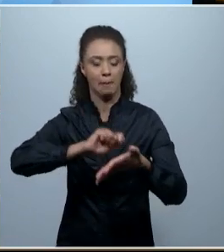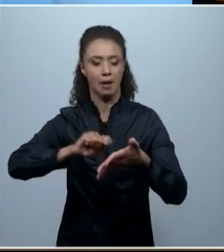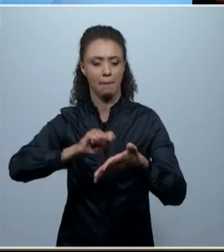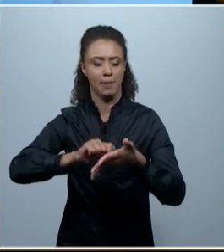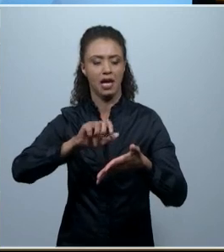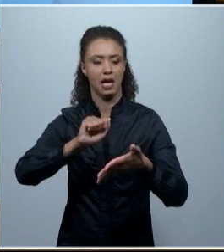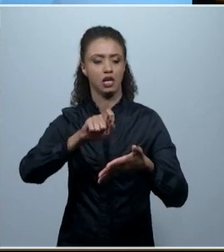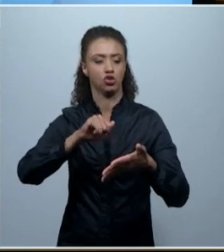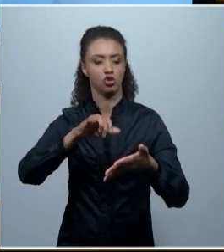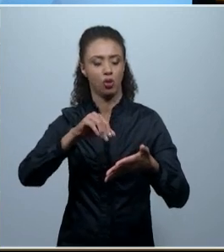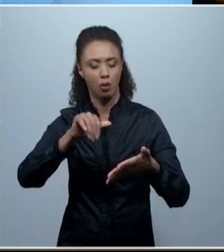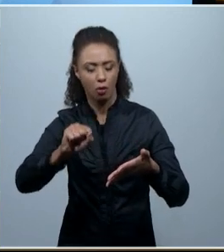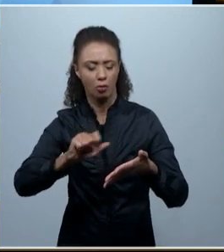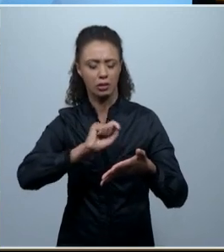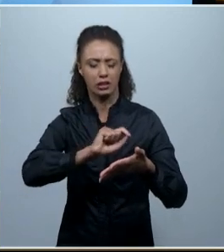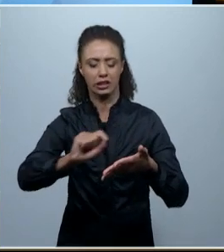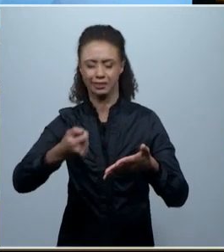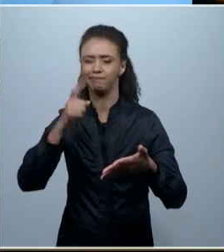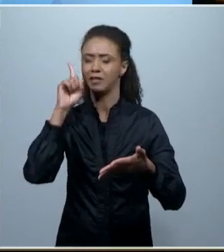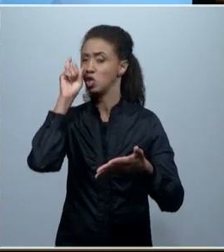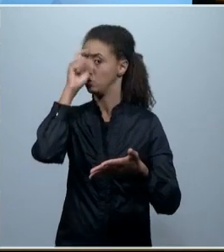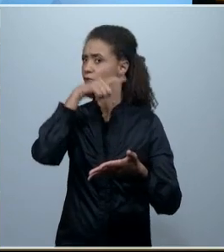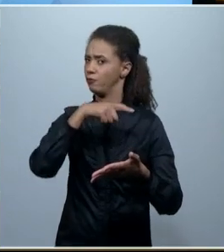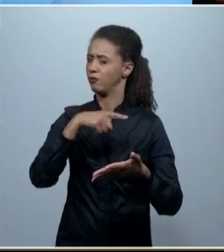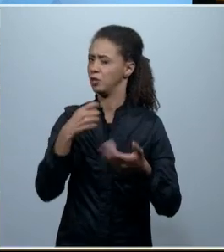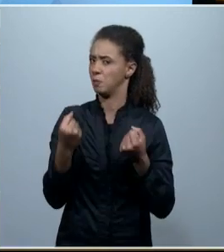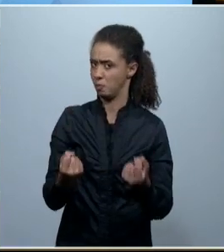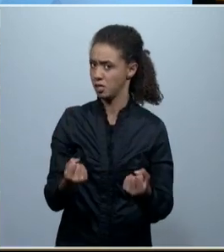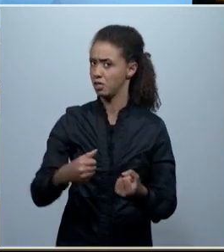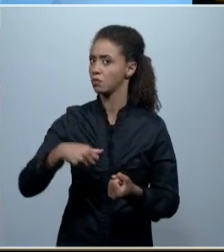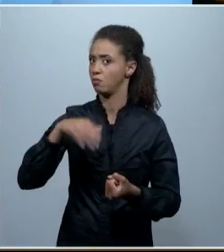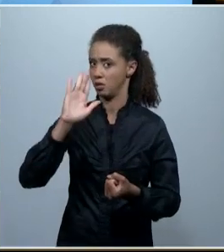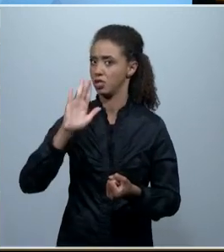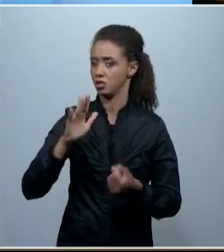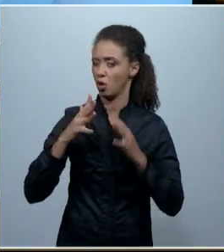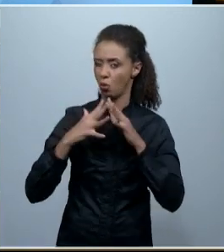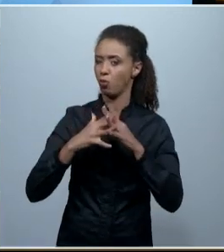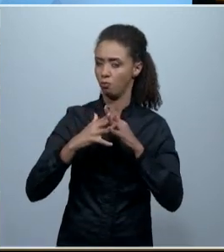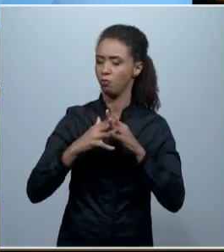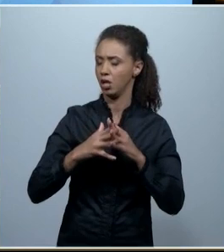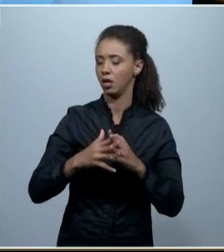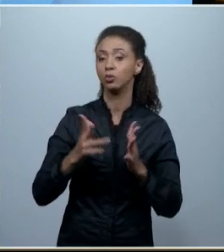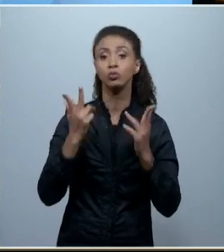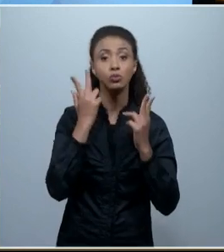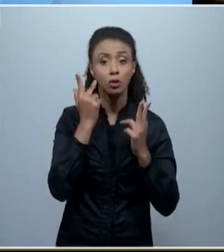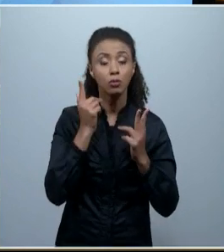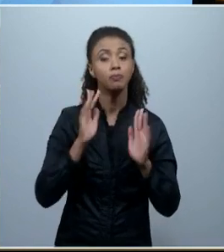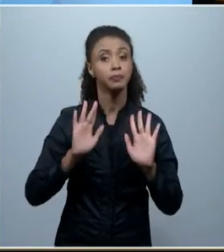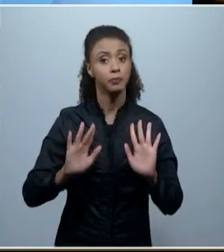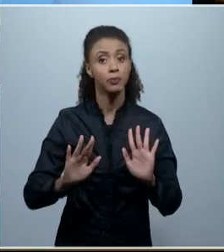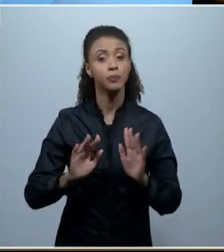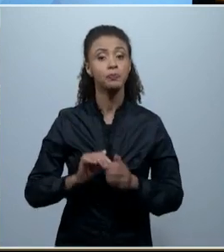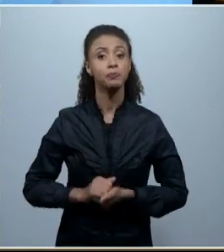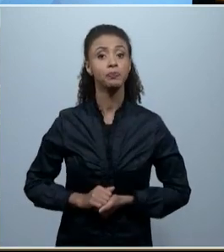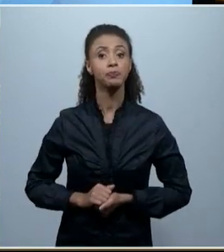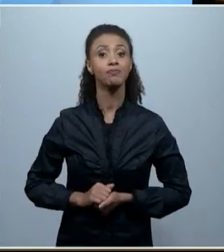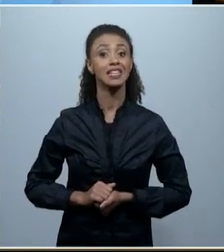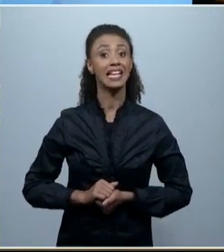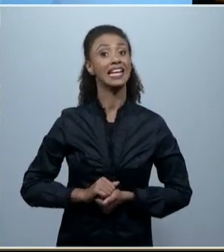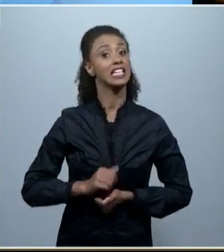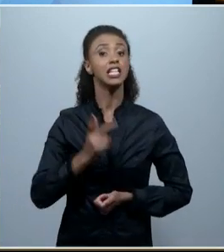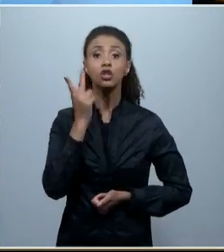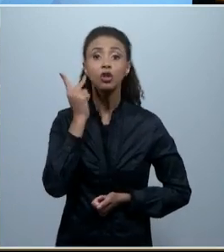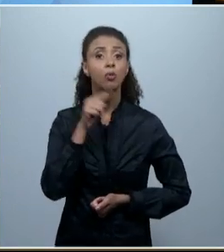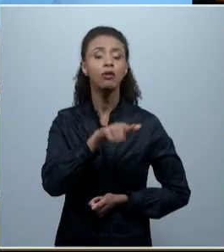usando os postulados é sempre a parte mais pesada do curso a parte mais complicada do curso e isso tende a trazer uma ansiedade